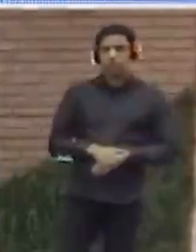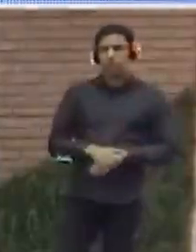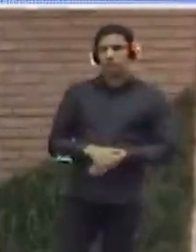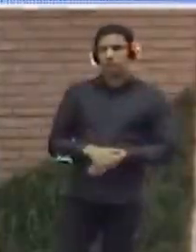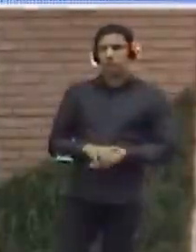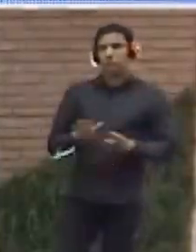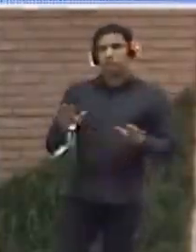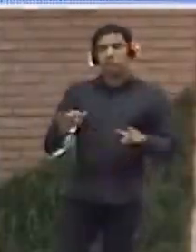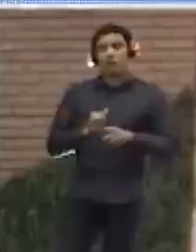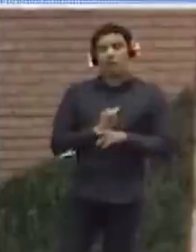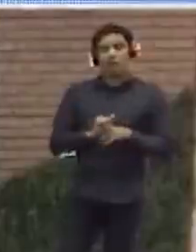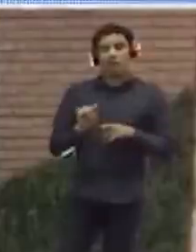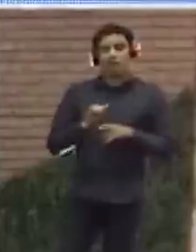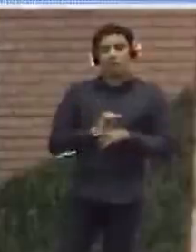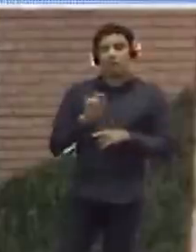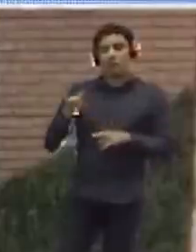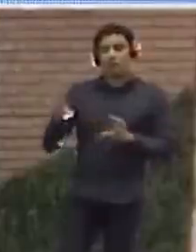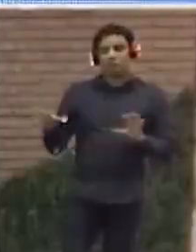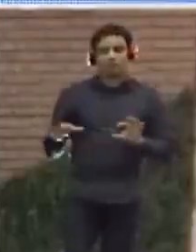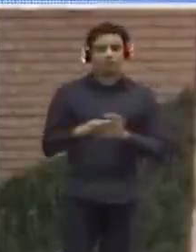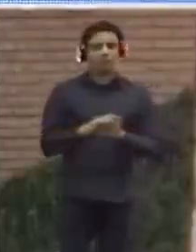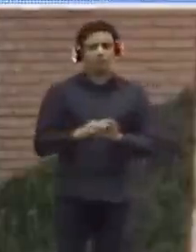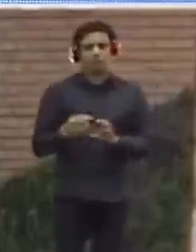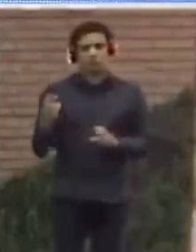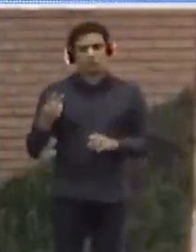uma cooperativa com fundos privados.